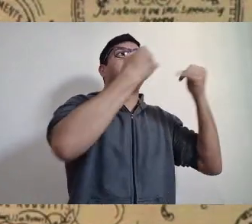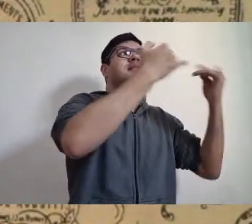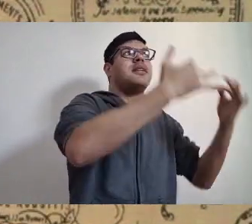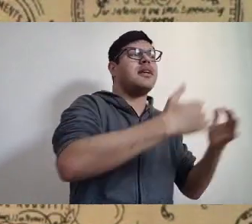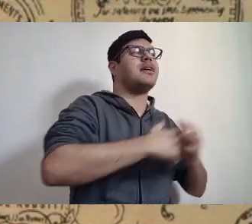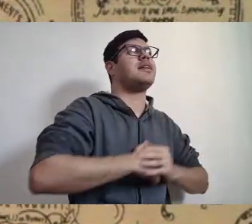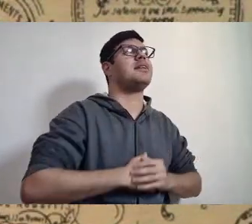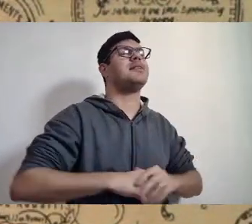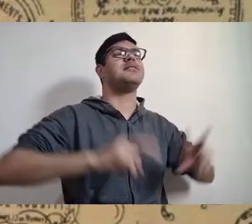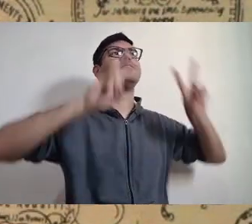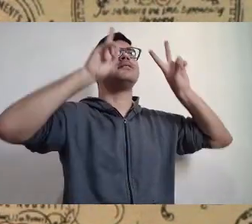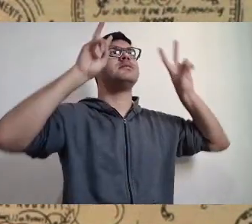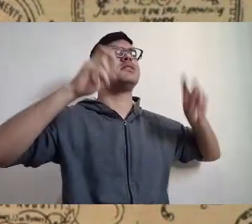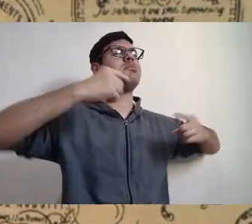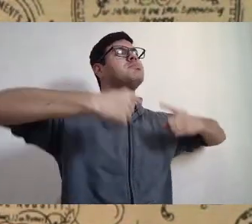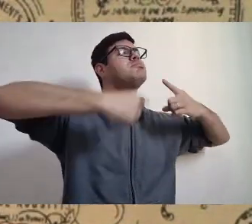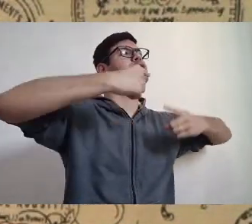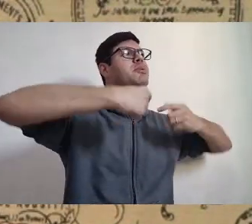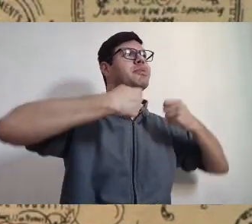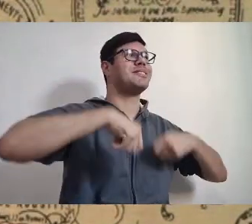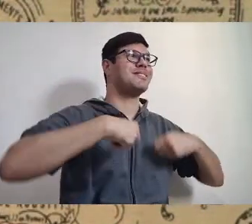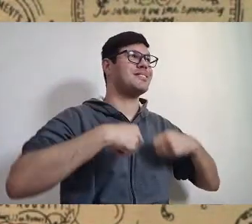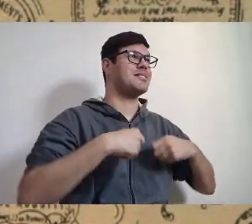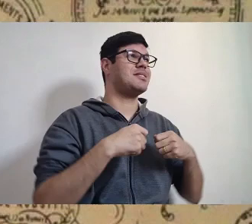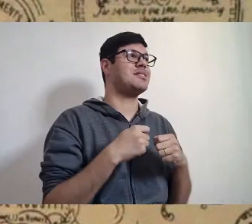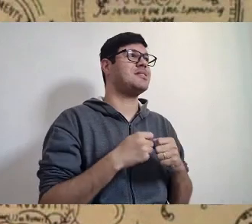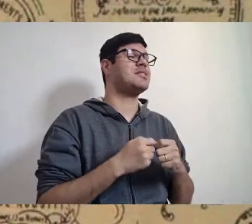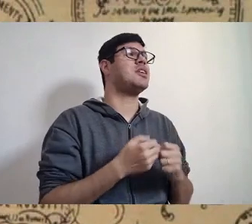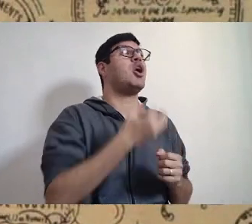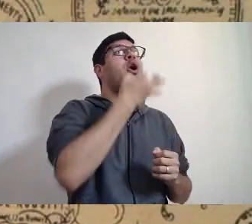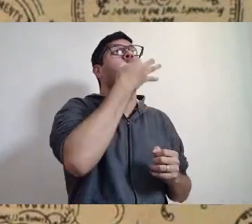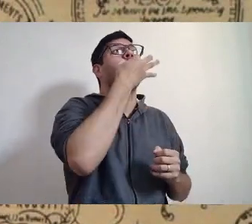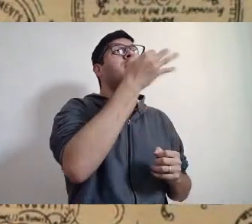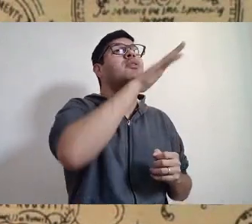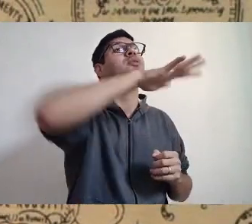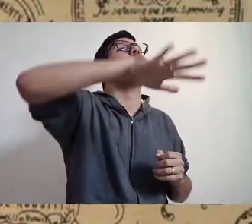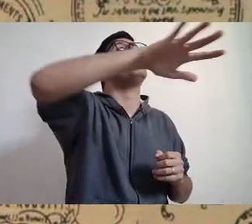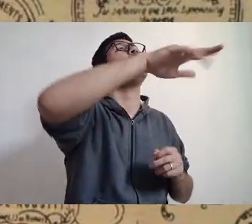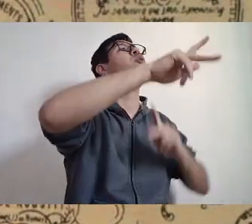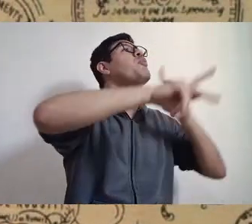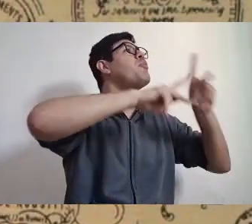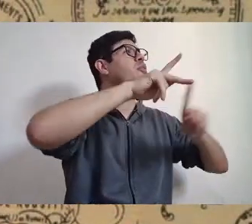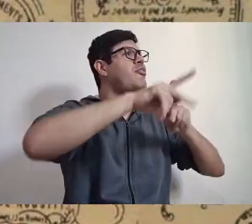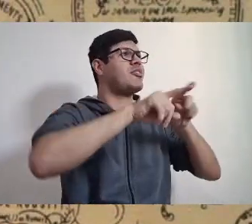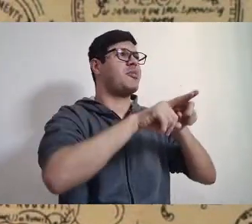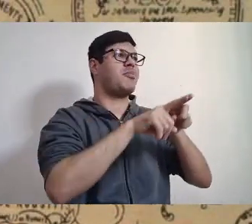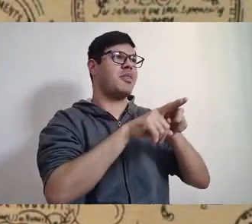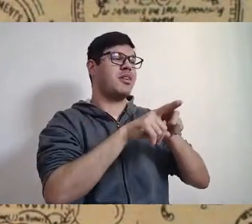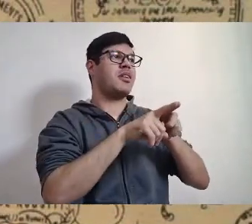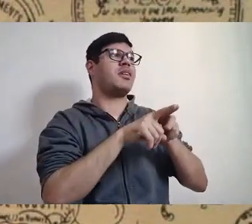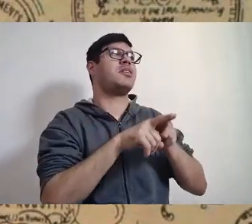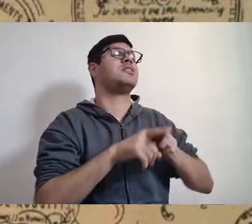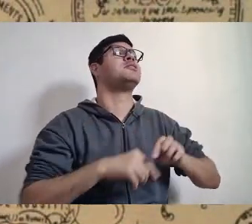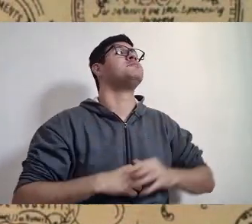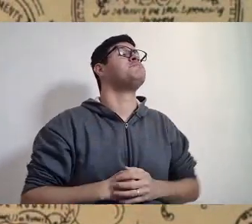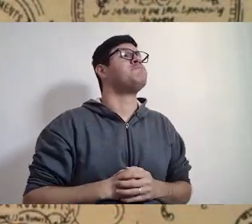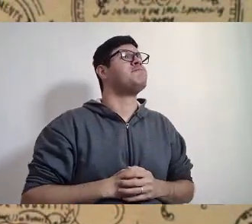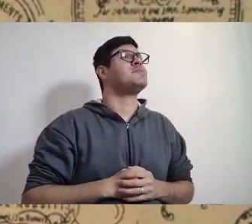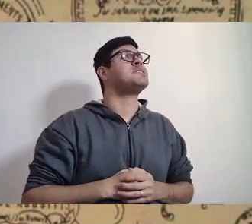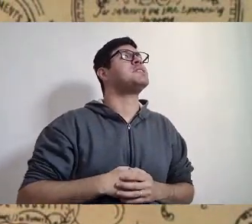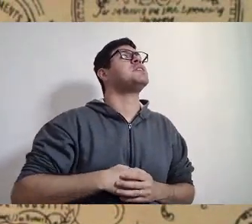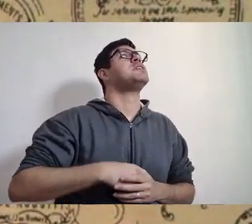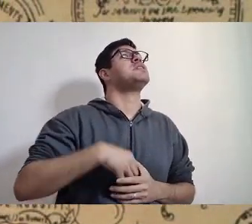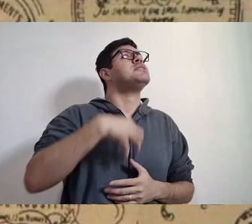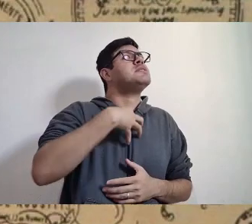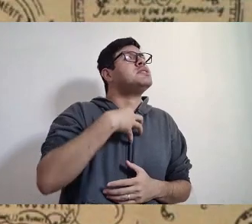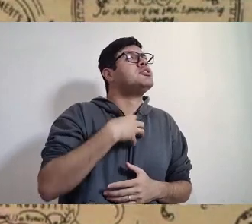que tem que ser muito bem discutido, ouvir a opinião popular também, né? Fazer audiências públicas, para a gente sentir